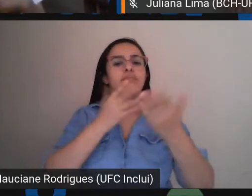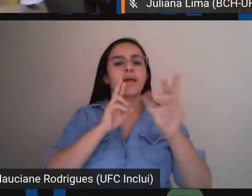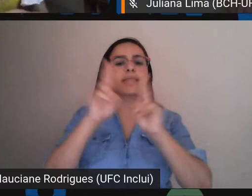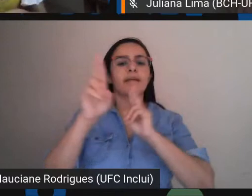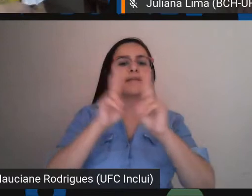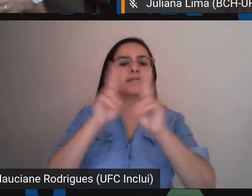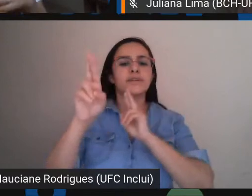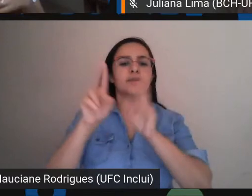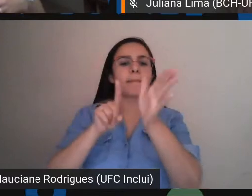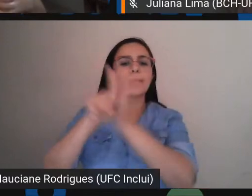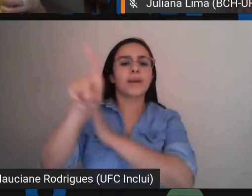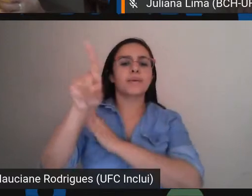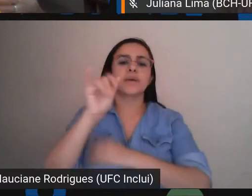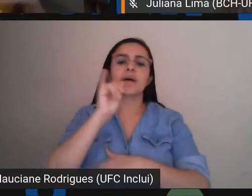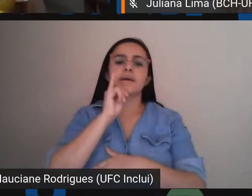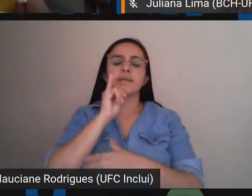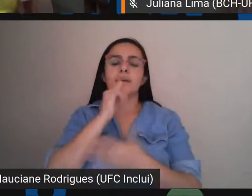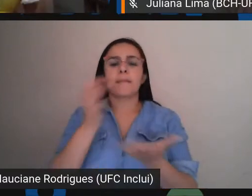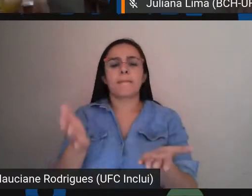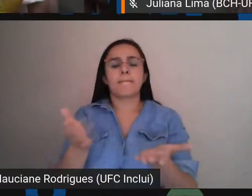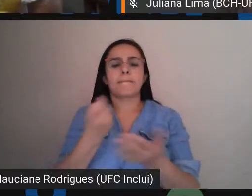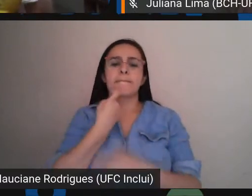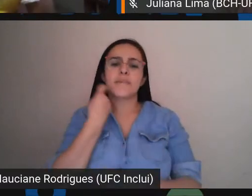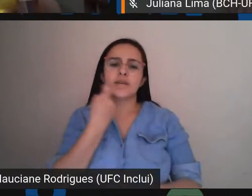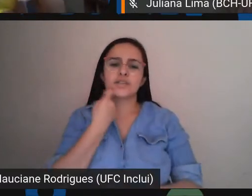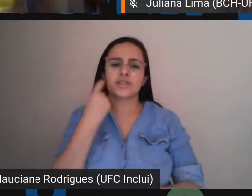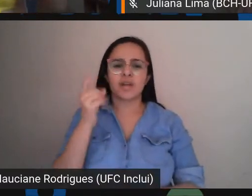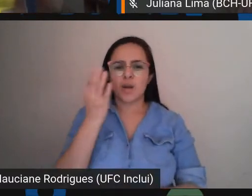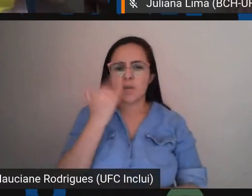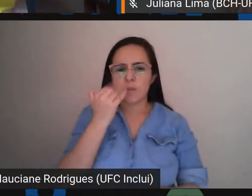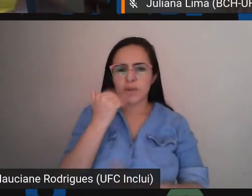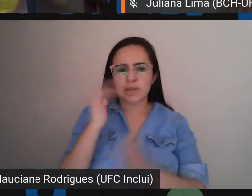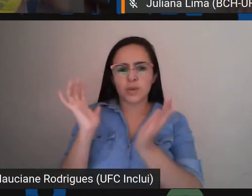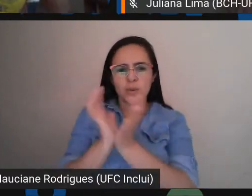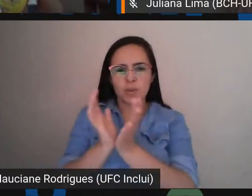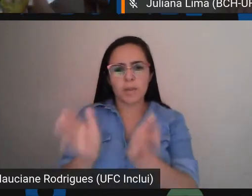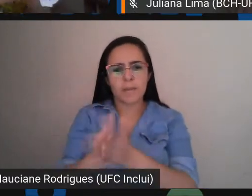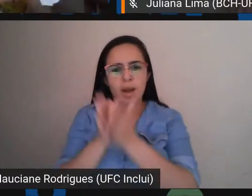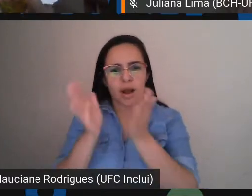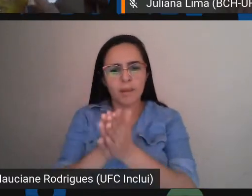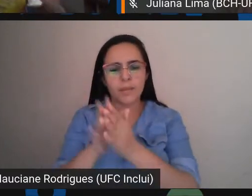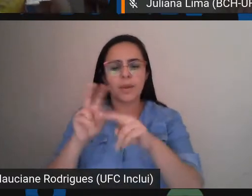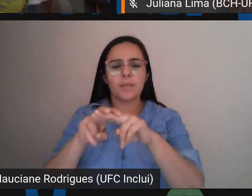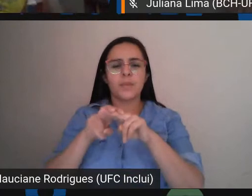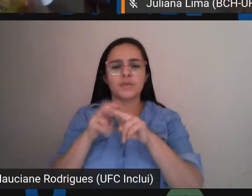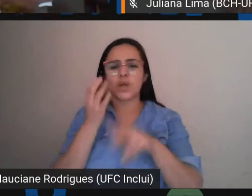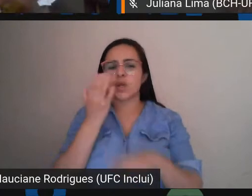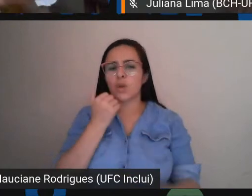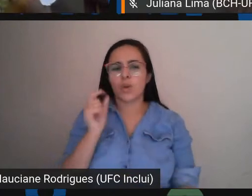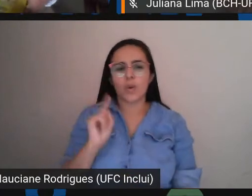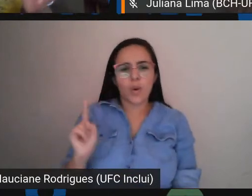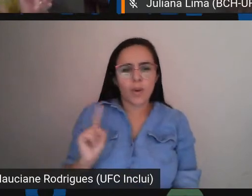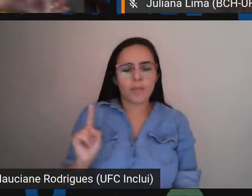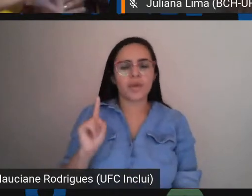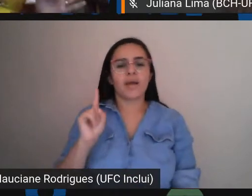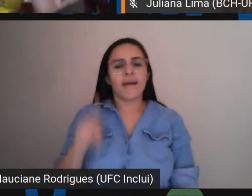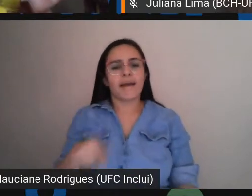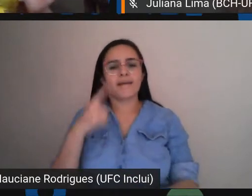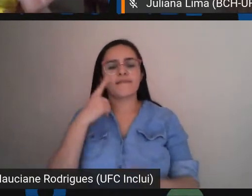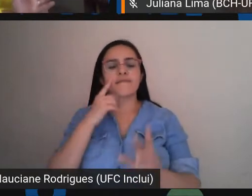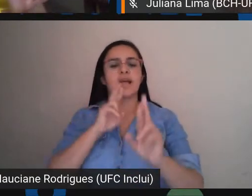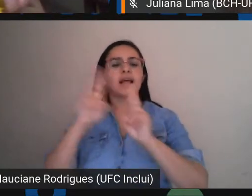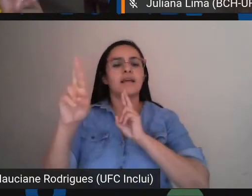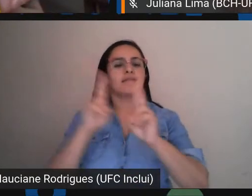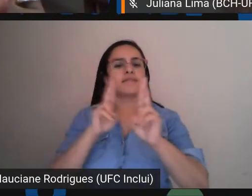peixe é alimento de pobre, por isso que eu não como, enfim, então já é uma outra dimensão de avaliação que é a qualitativa, a integrativa